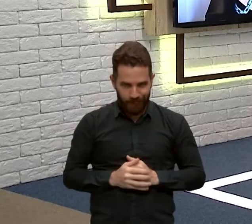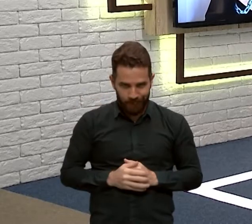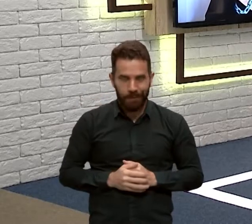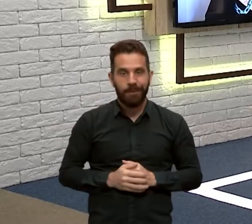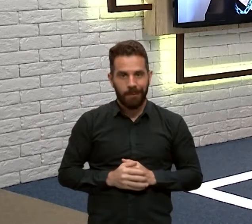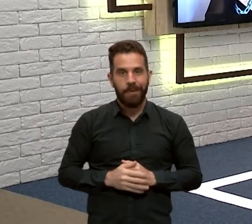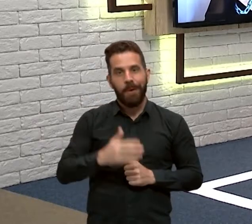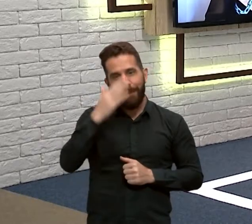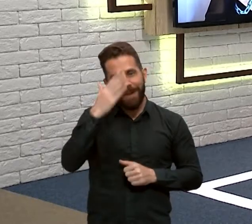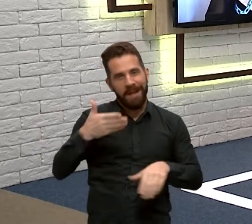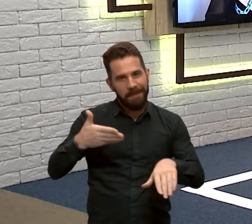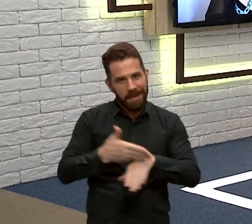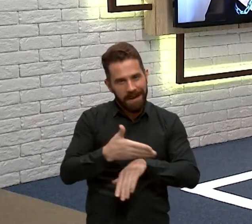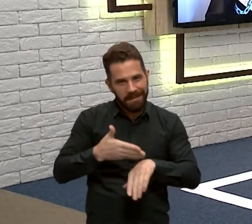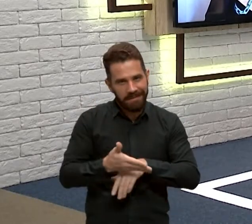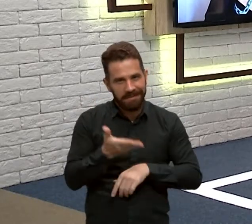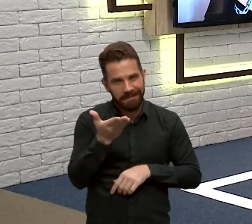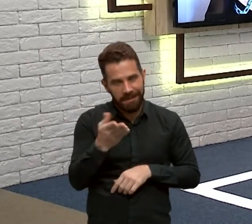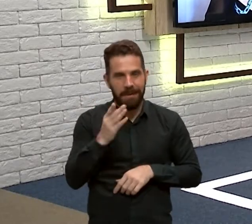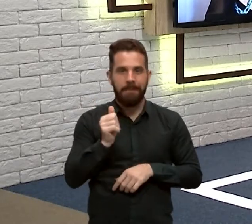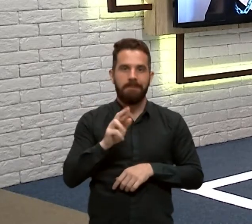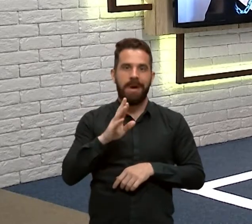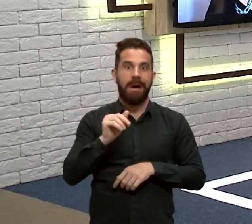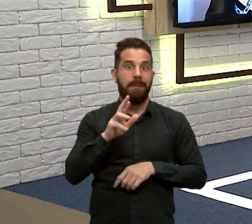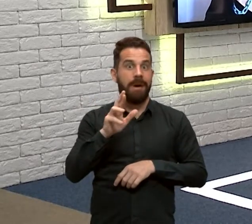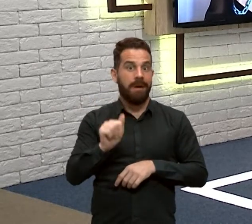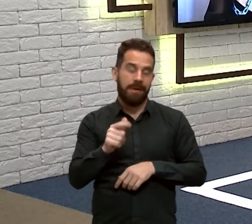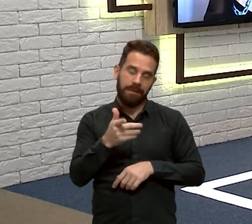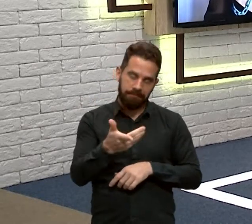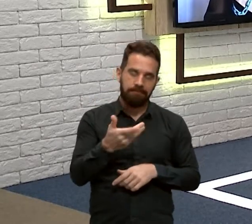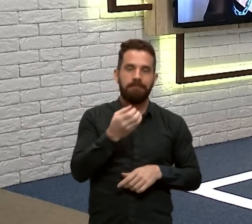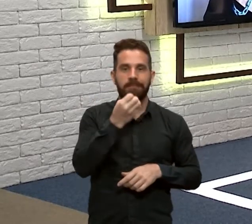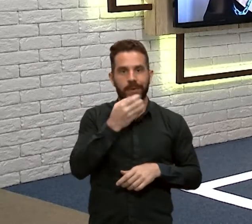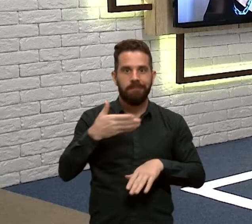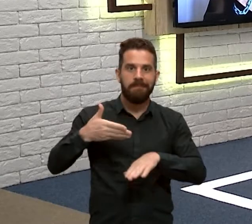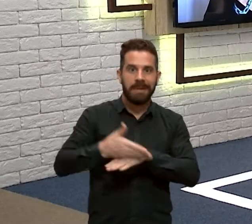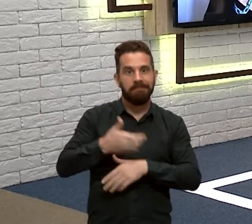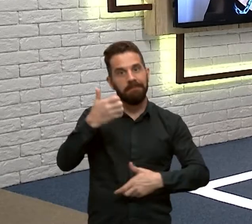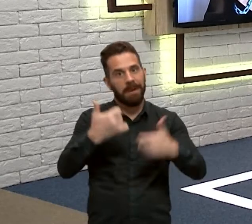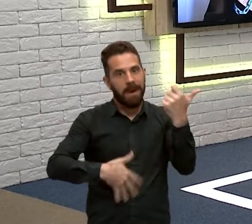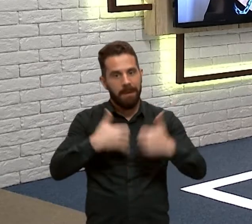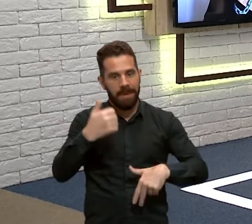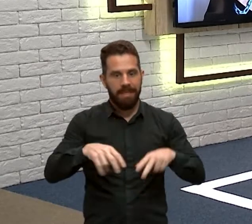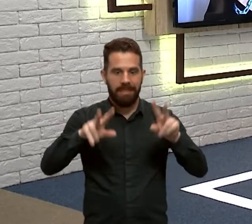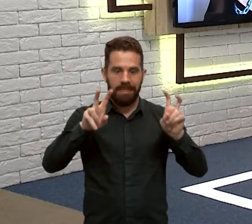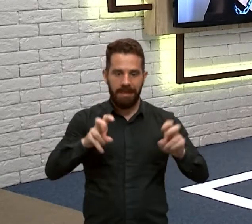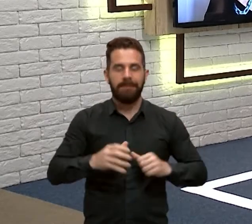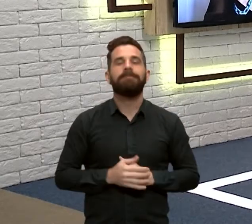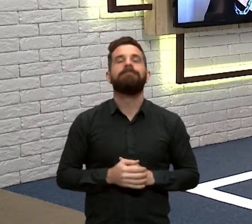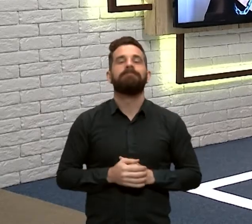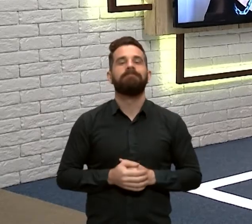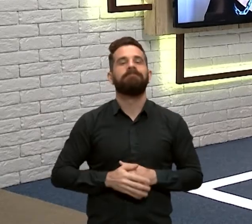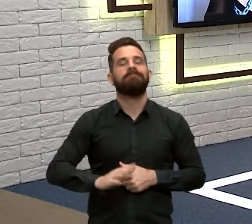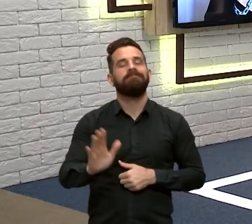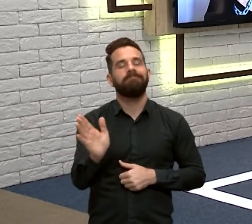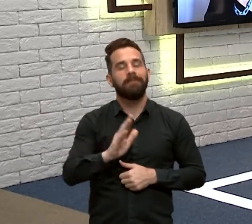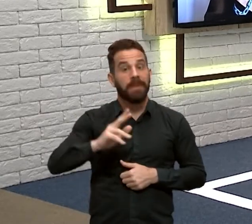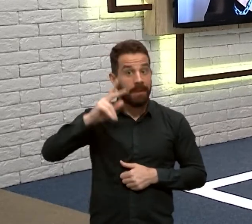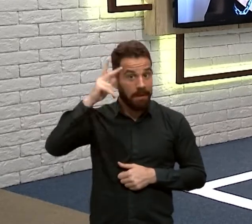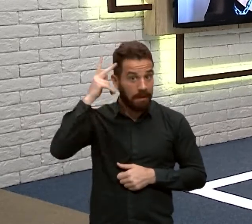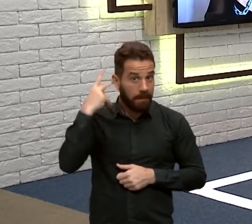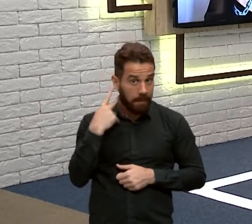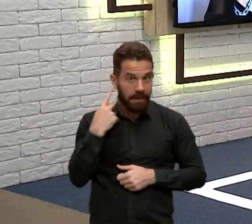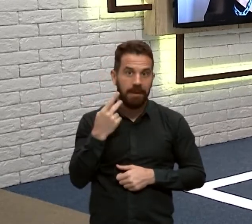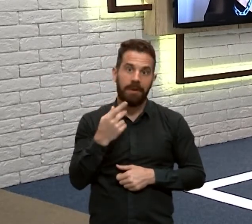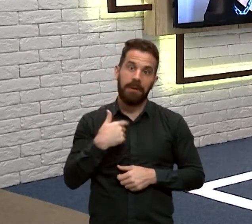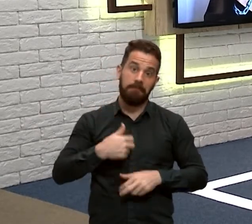presença, Bárbara. Muito bom contar com as suas explicações aqui hoje. Olá, Camila. Tudo bem com você?